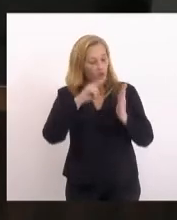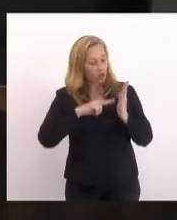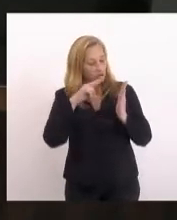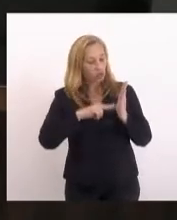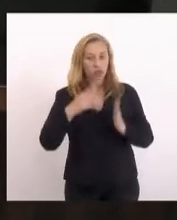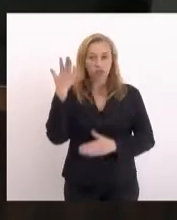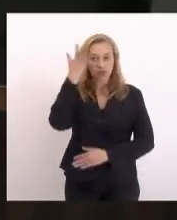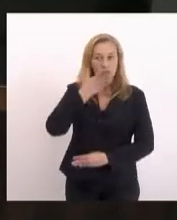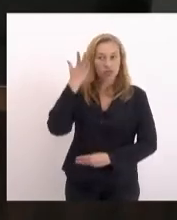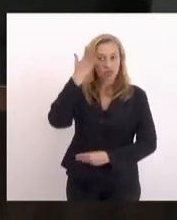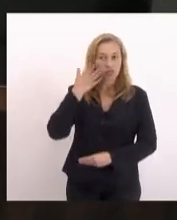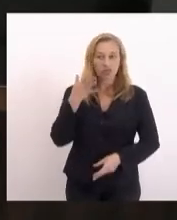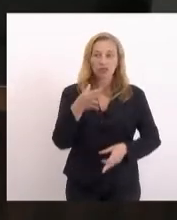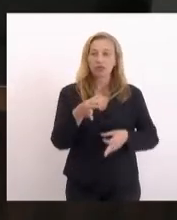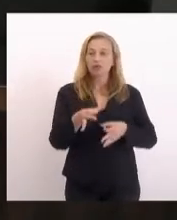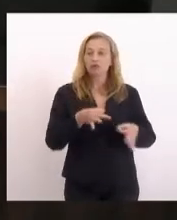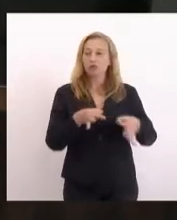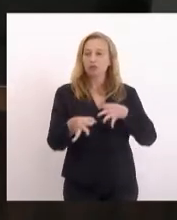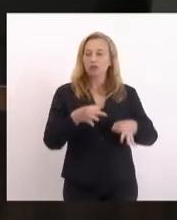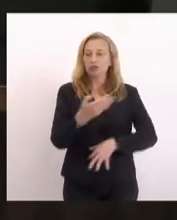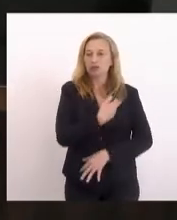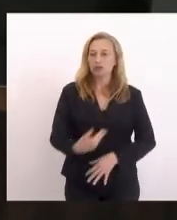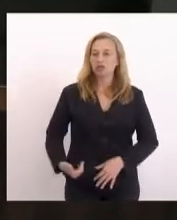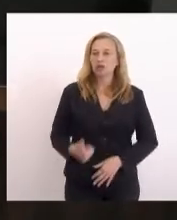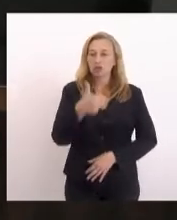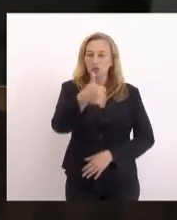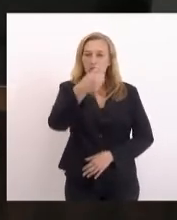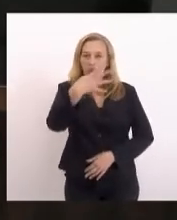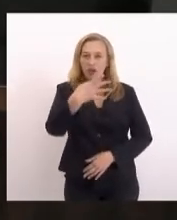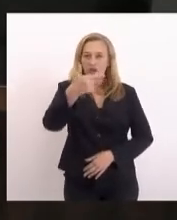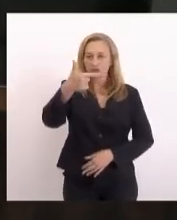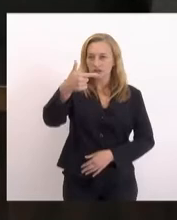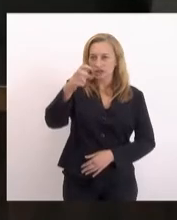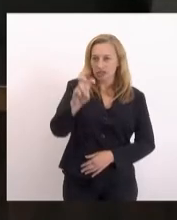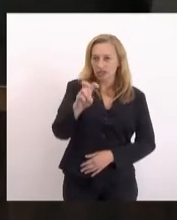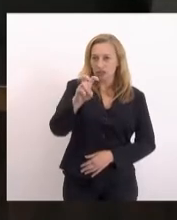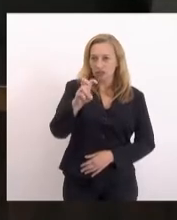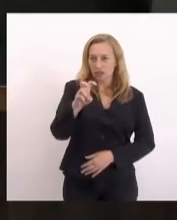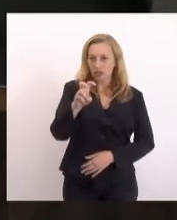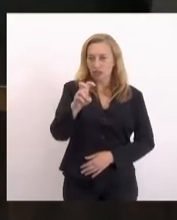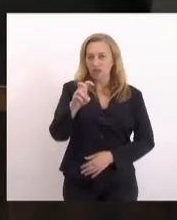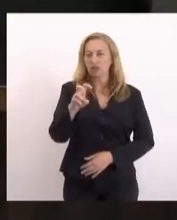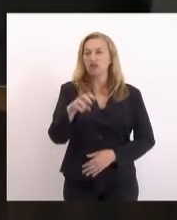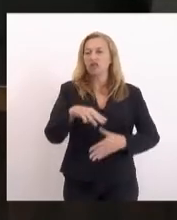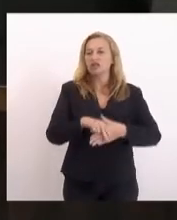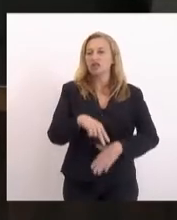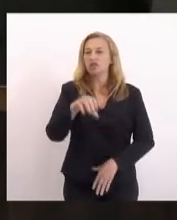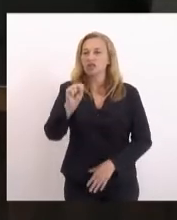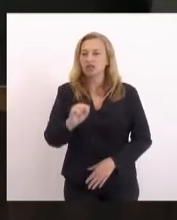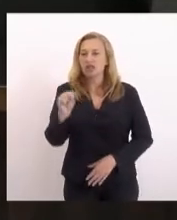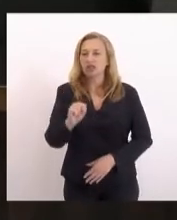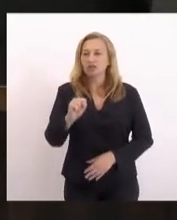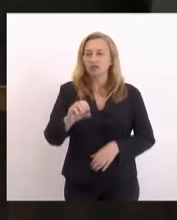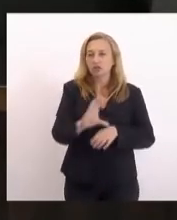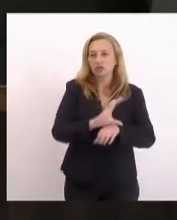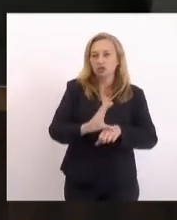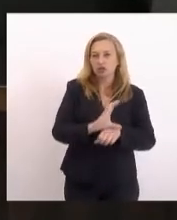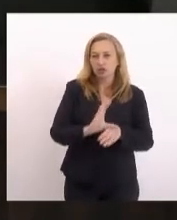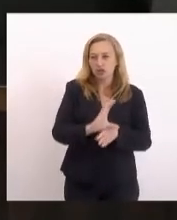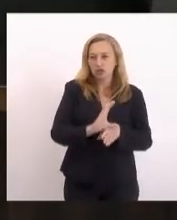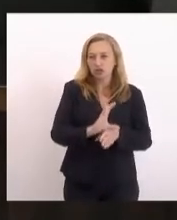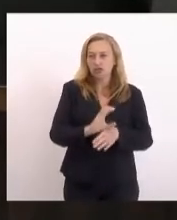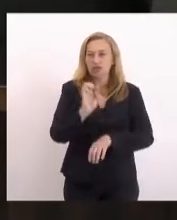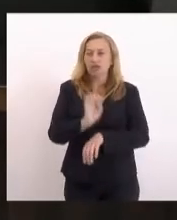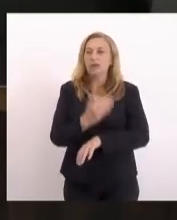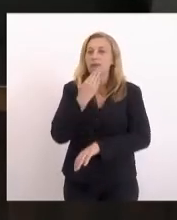mensagem e plano do governo, no cumprimento ao disposto 145, inciso 8º, da Constituição Estadual, eu queria pedir a todos que a gente